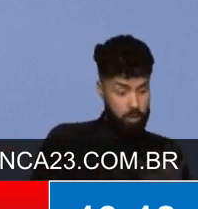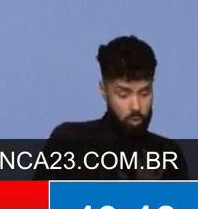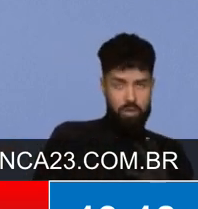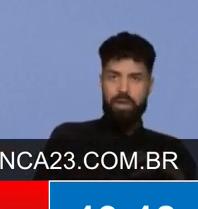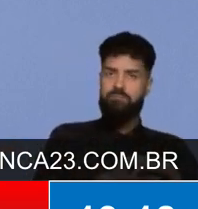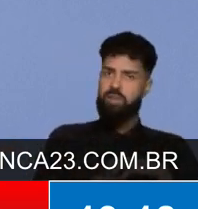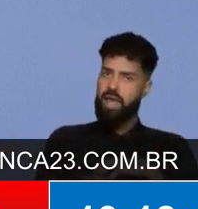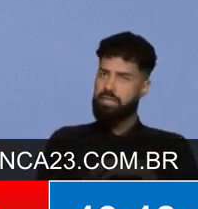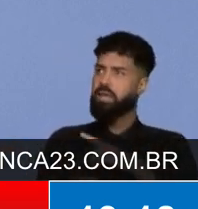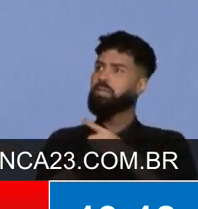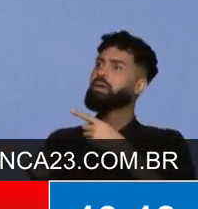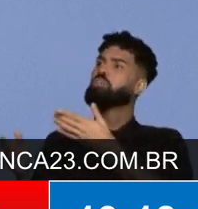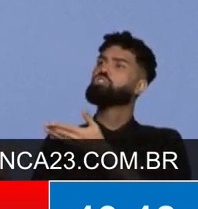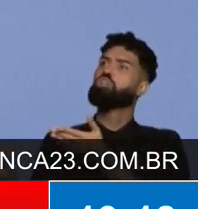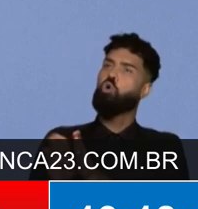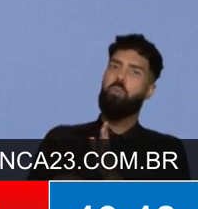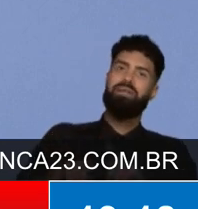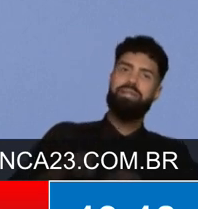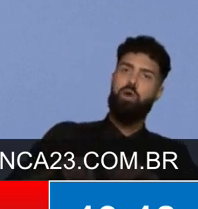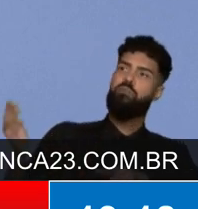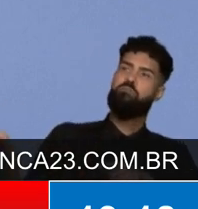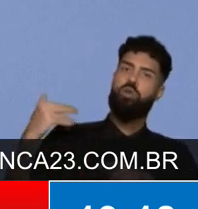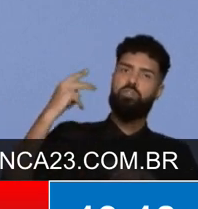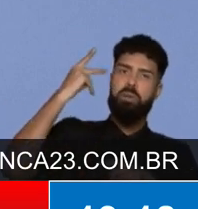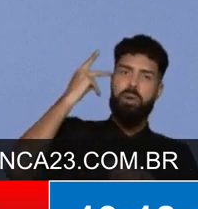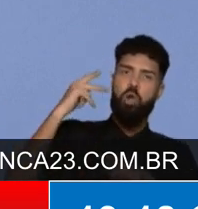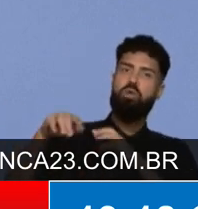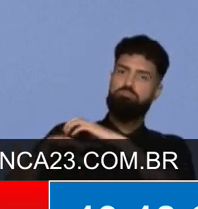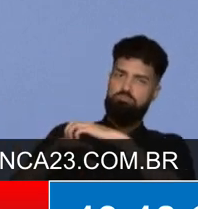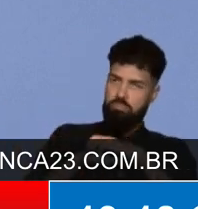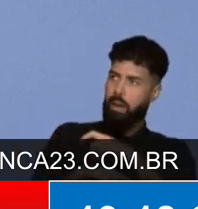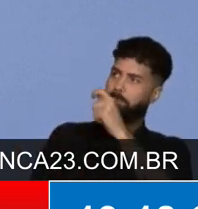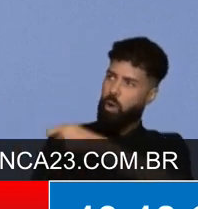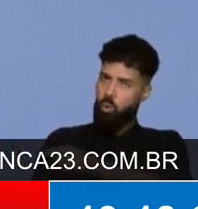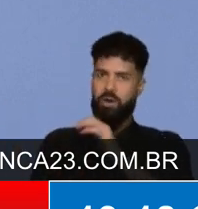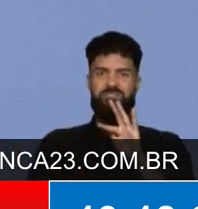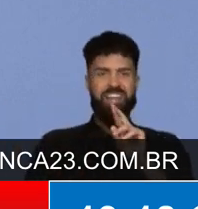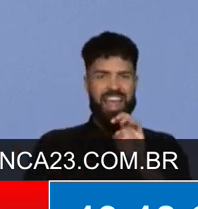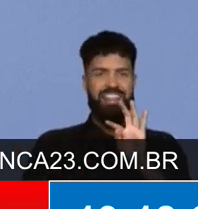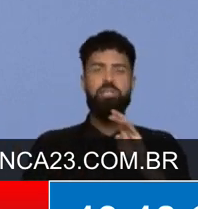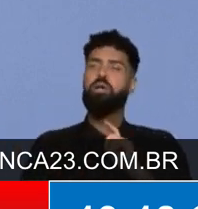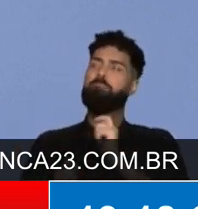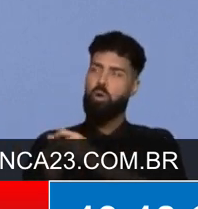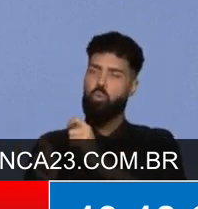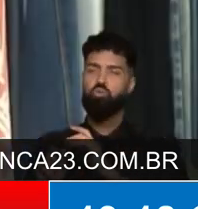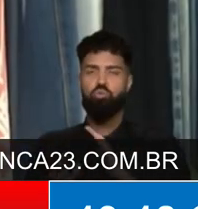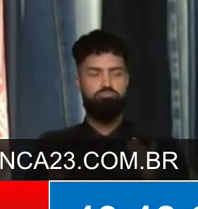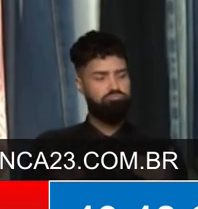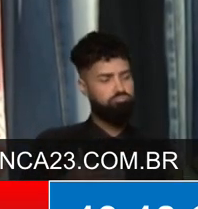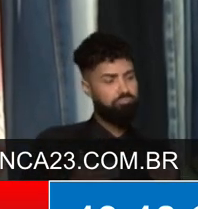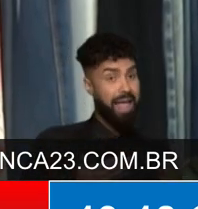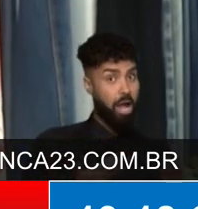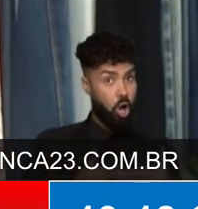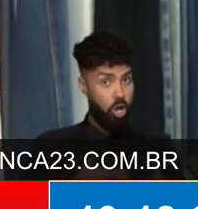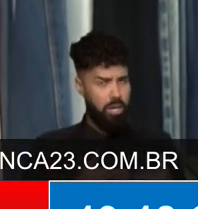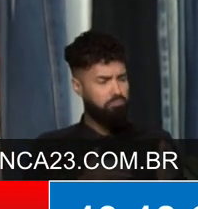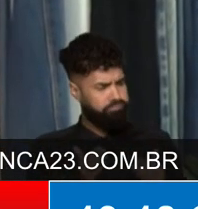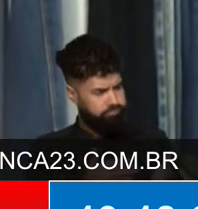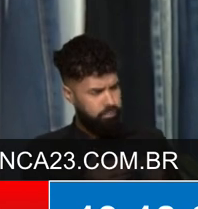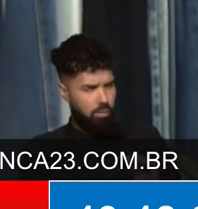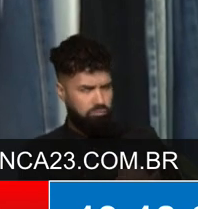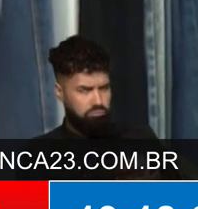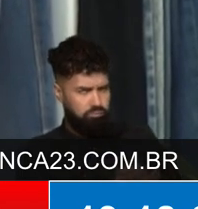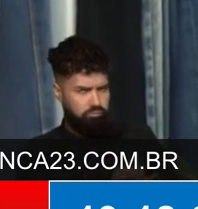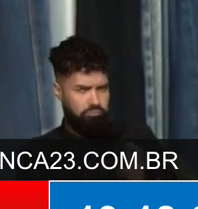de São Paulo. E a partir de agora, a gente quer usar o dinheiro para... A gente está juntando um montante de